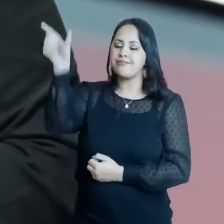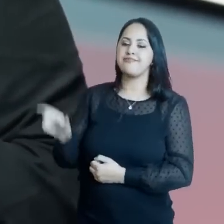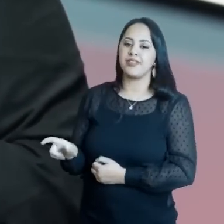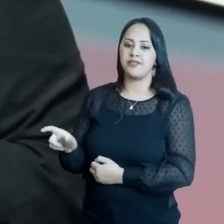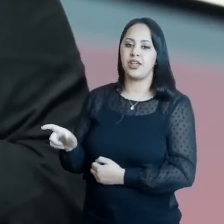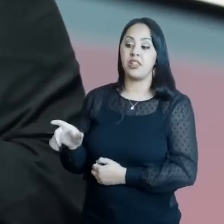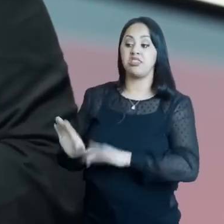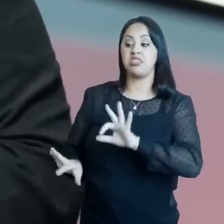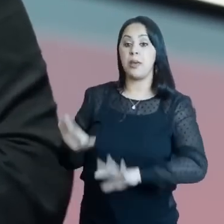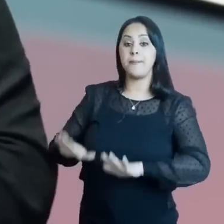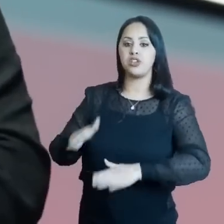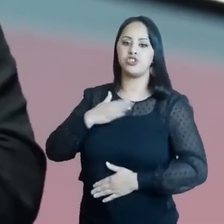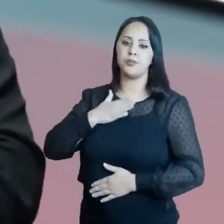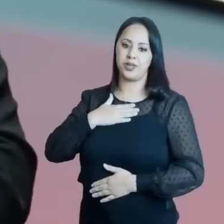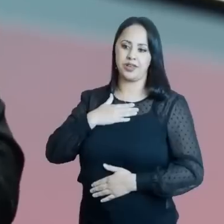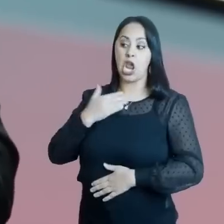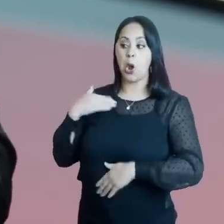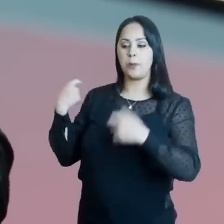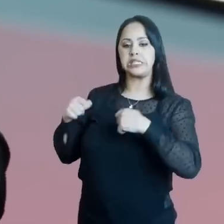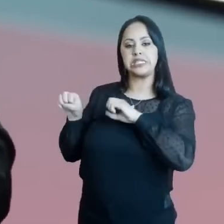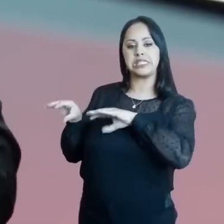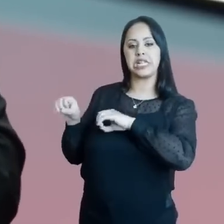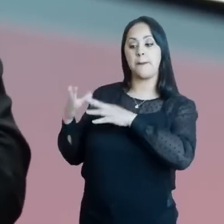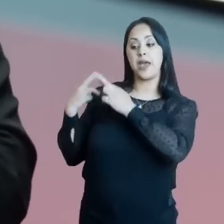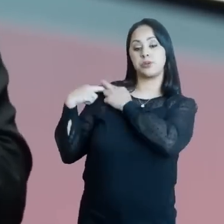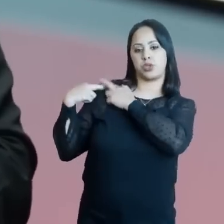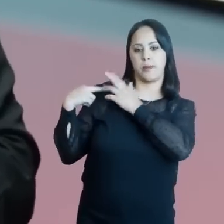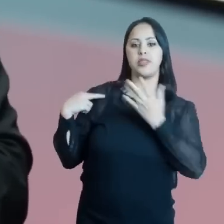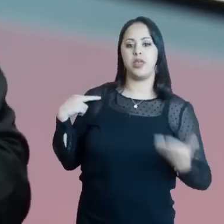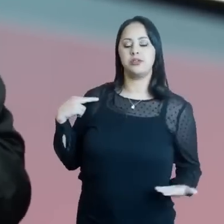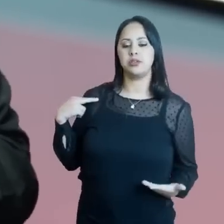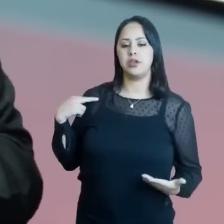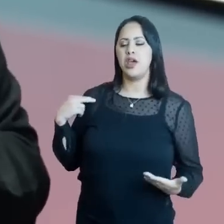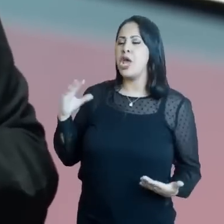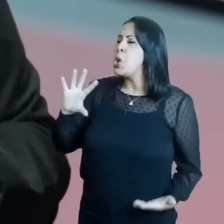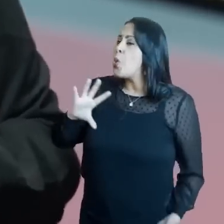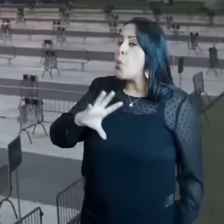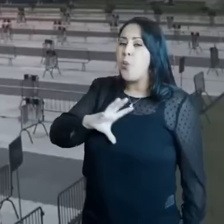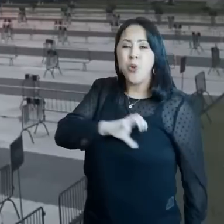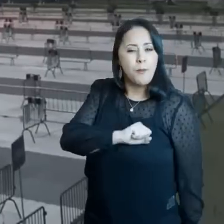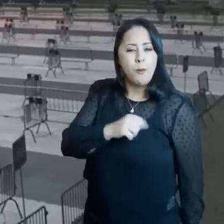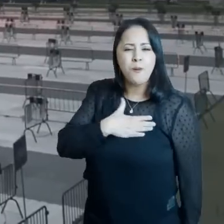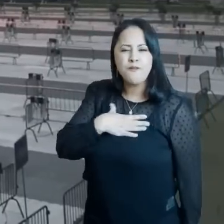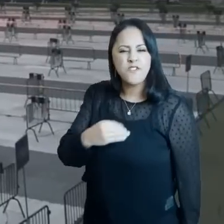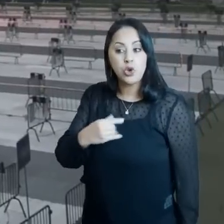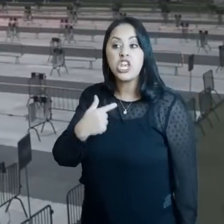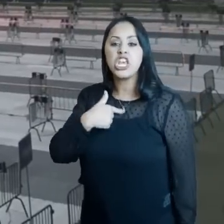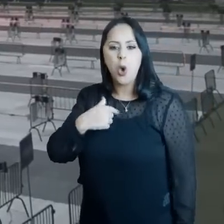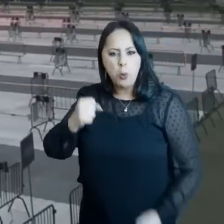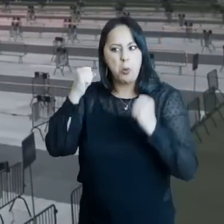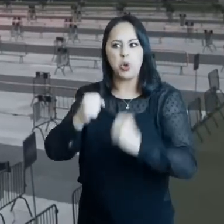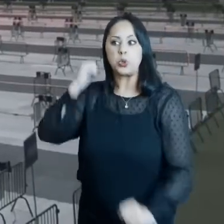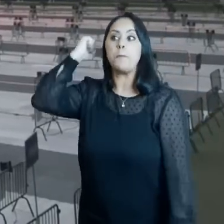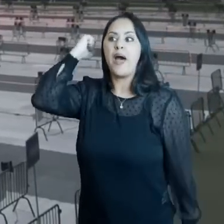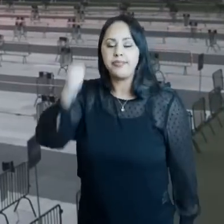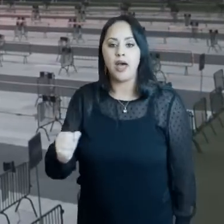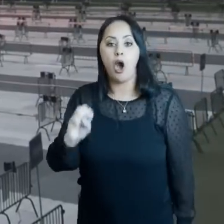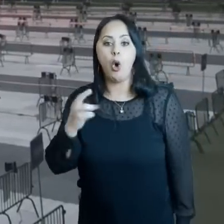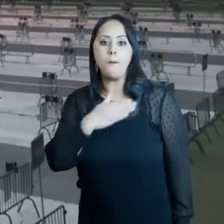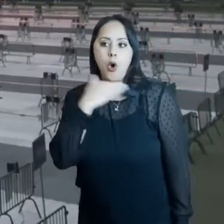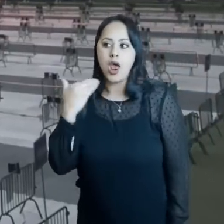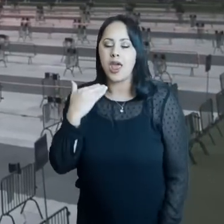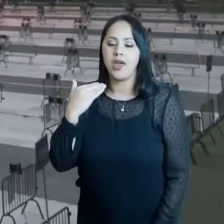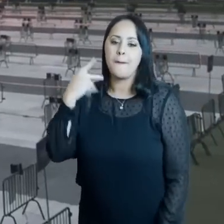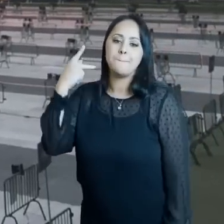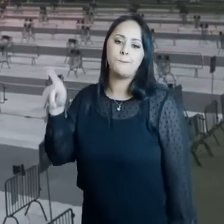mim. Segunda coisa que eu pensei, eu amo tanto esse menino que eu sou capaz de matar e morrer por ele.